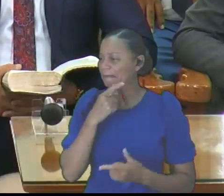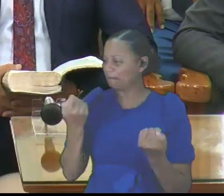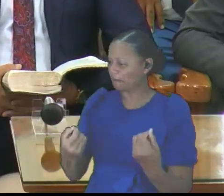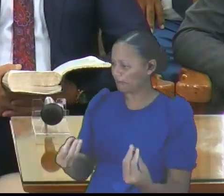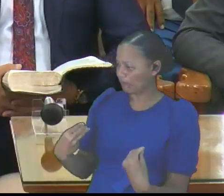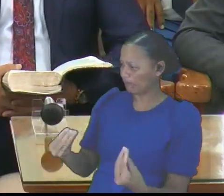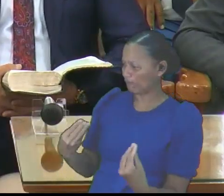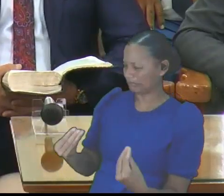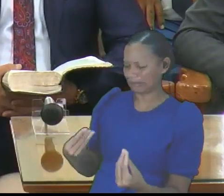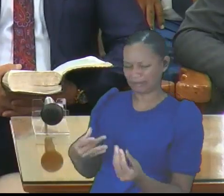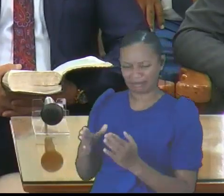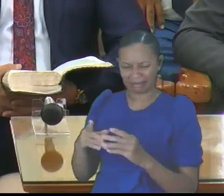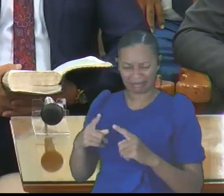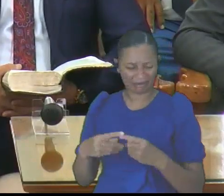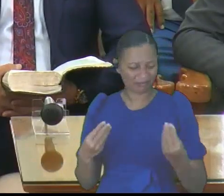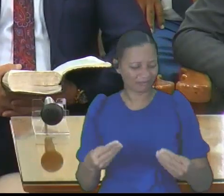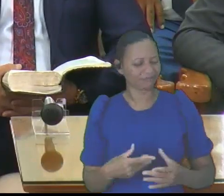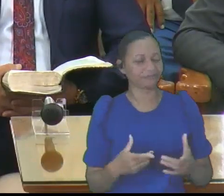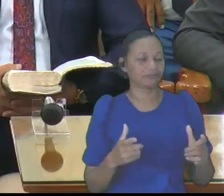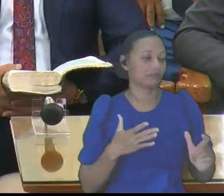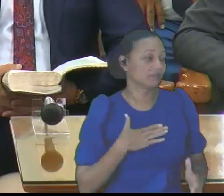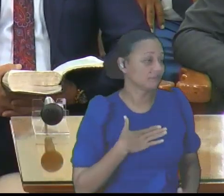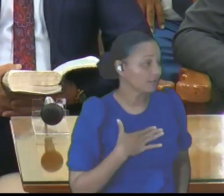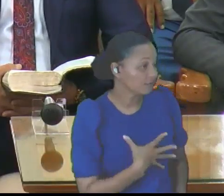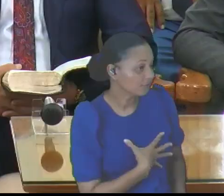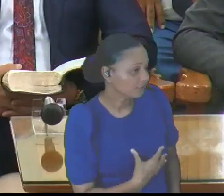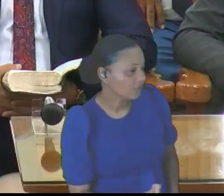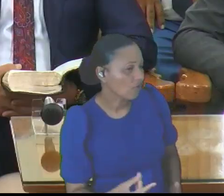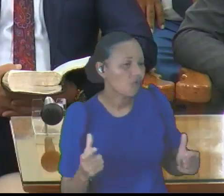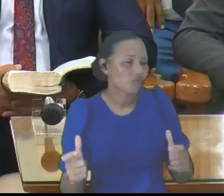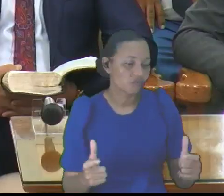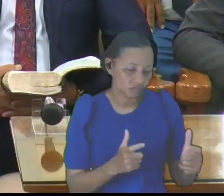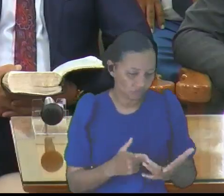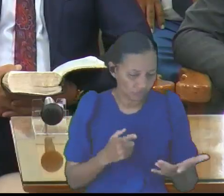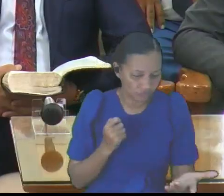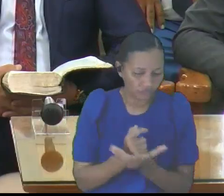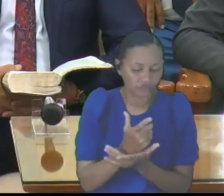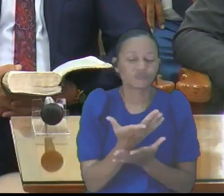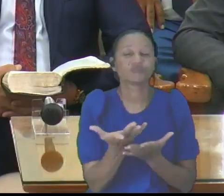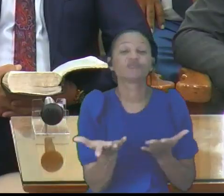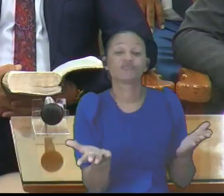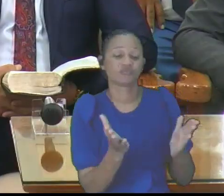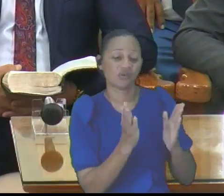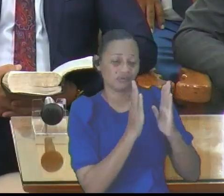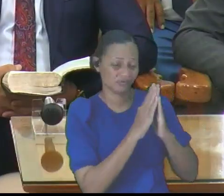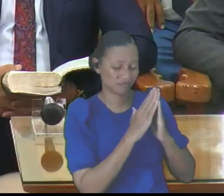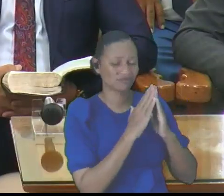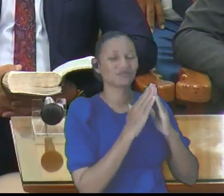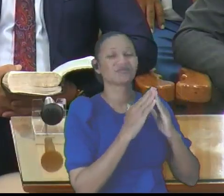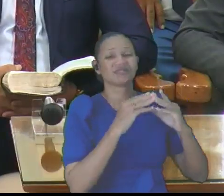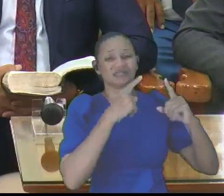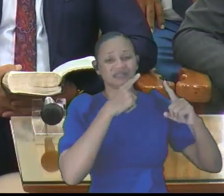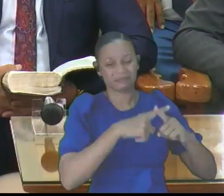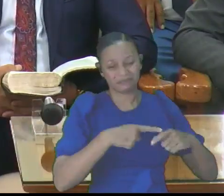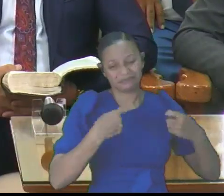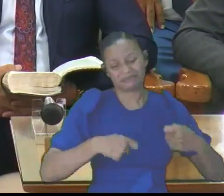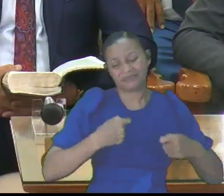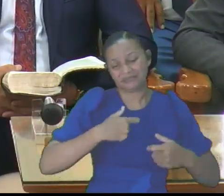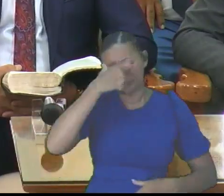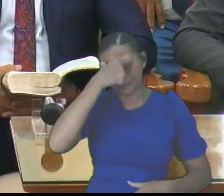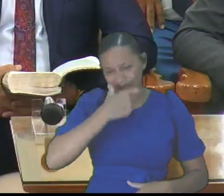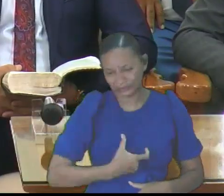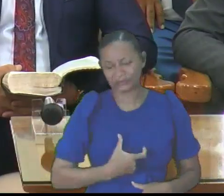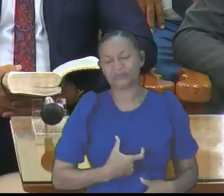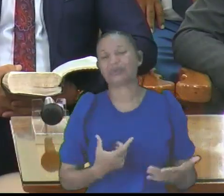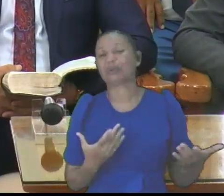é a base? Meu filho, e onde é que nós vamos nos congregar? Para comprar o templo precisa de ter personalidade jurídica.